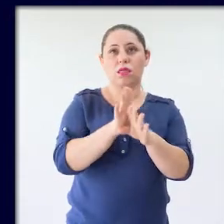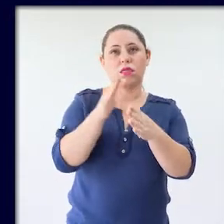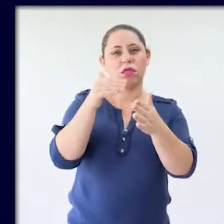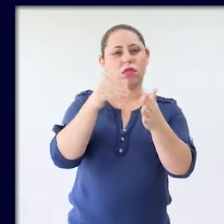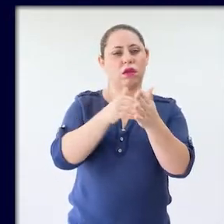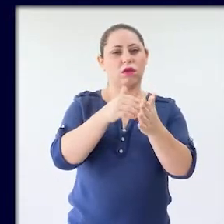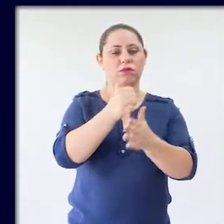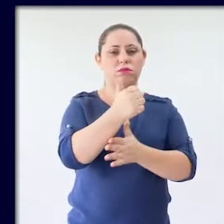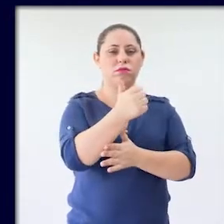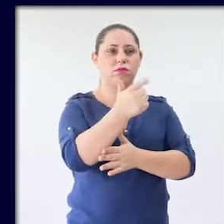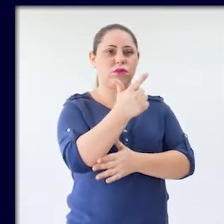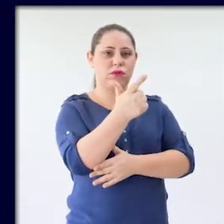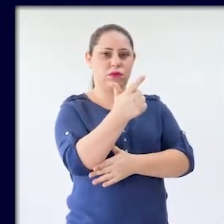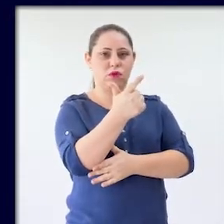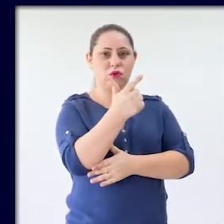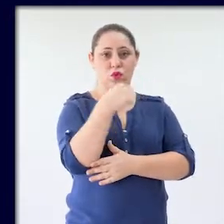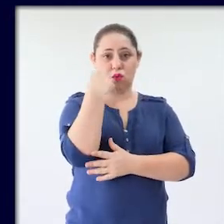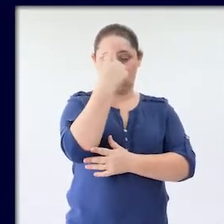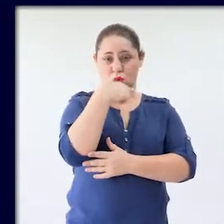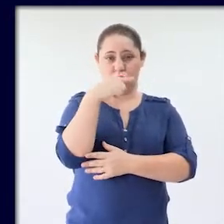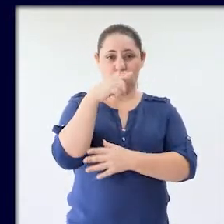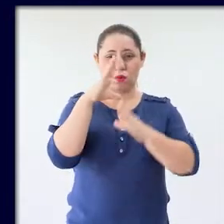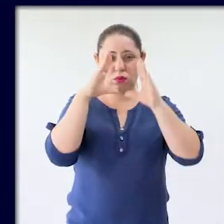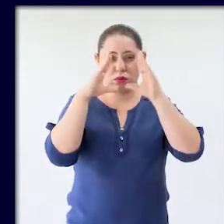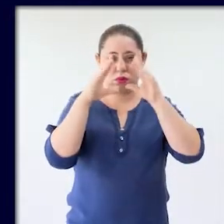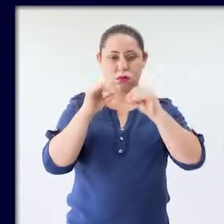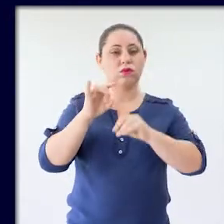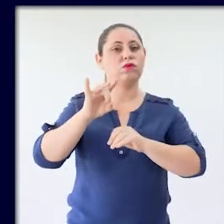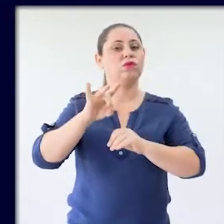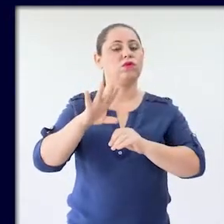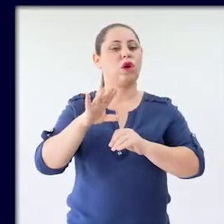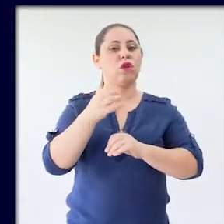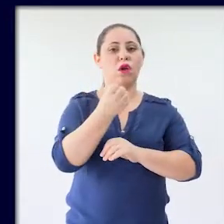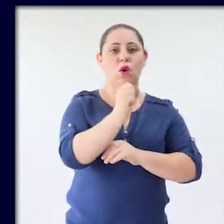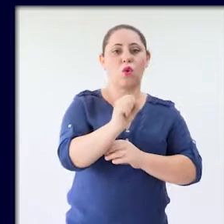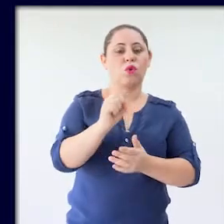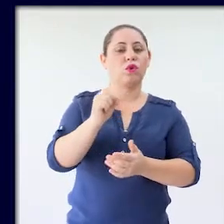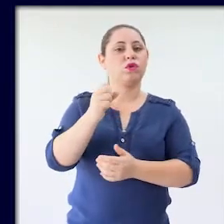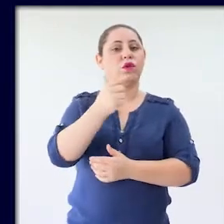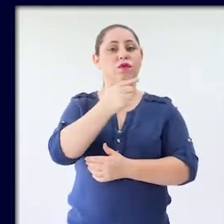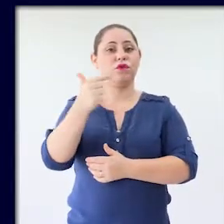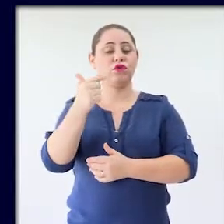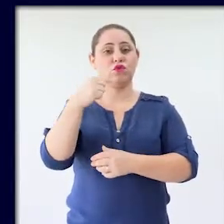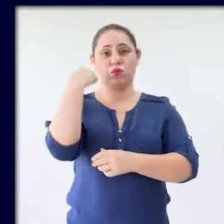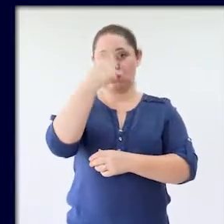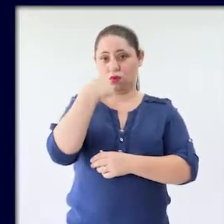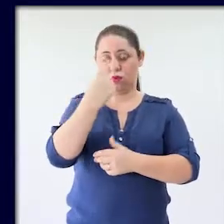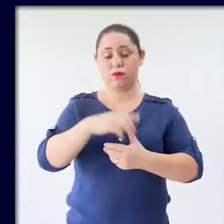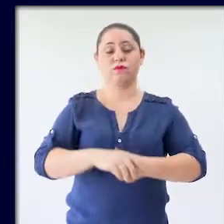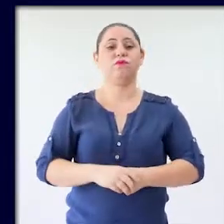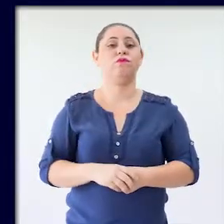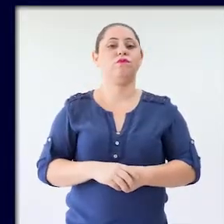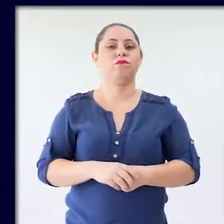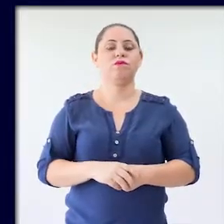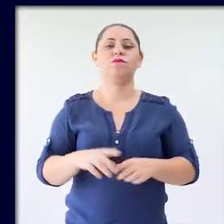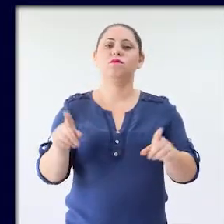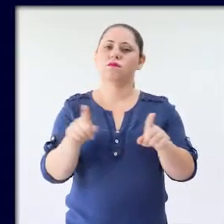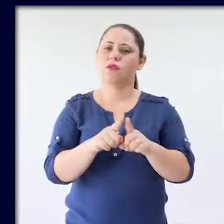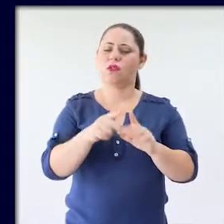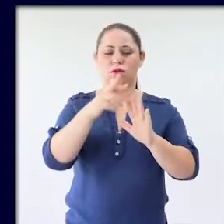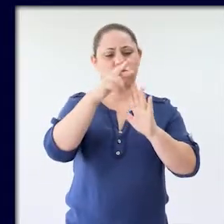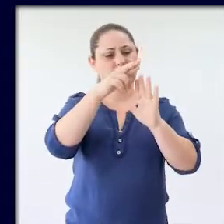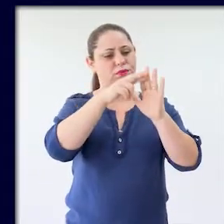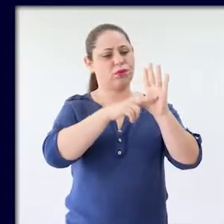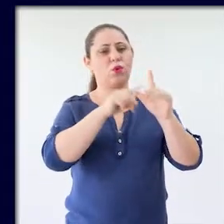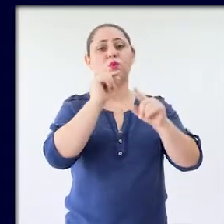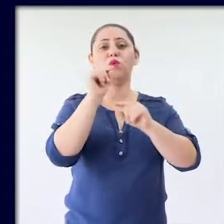eleições até a meia-noite, tem mais 2 horas de tolerância. Mas, ordinariamente, é das 8 até as 22 horas. Né?